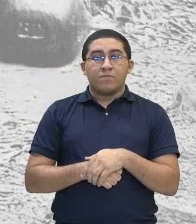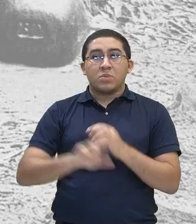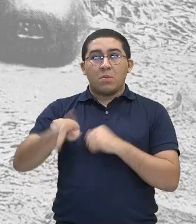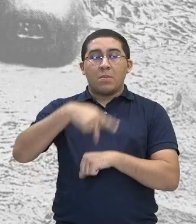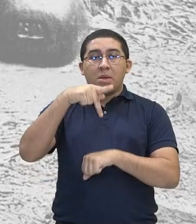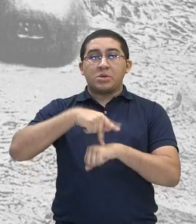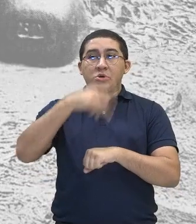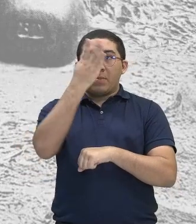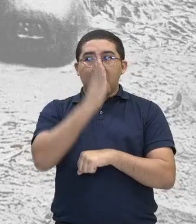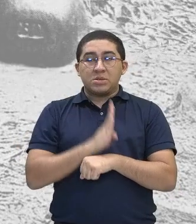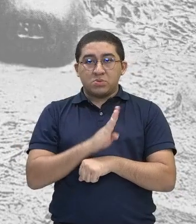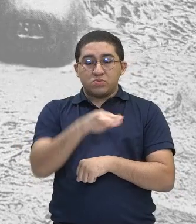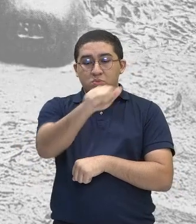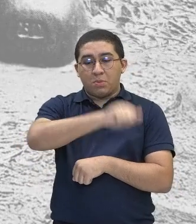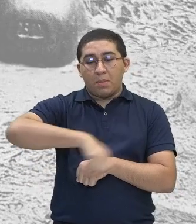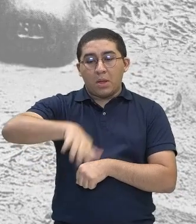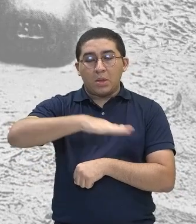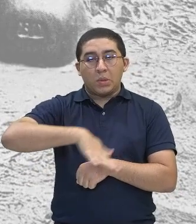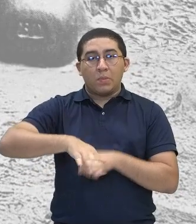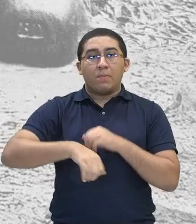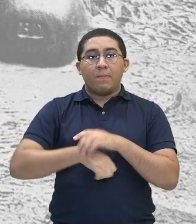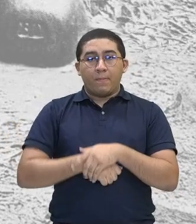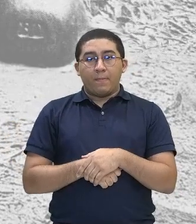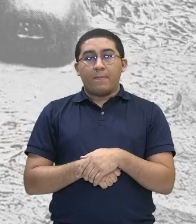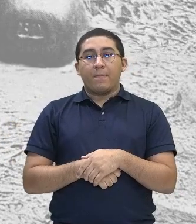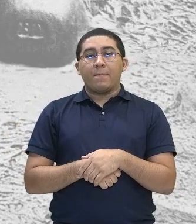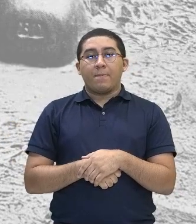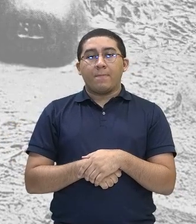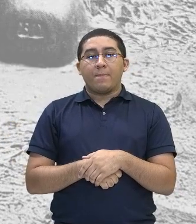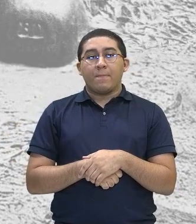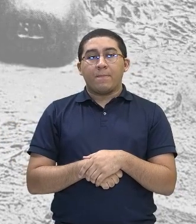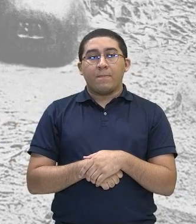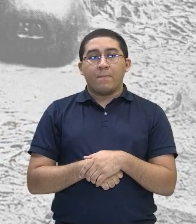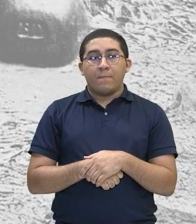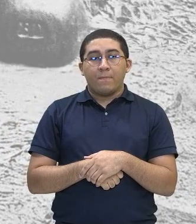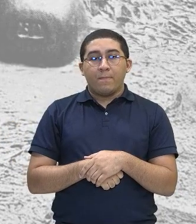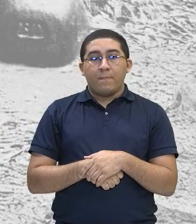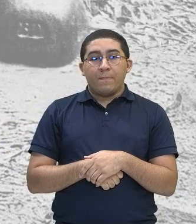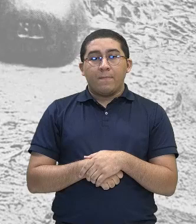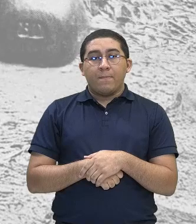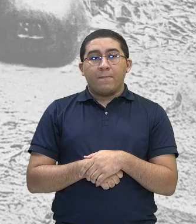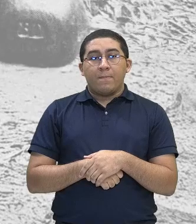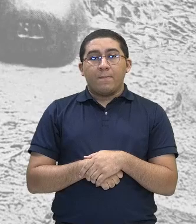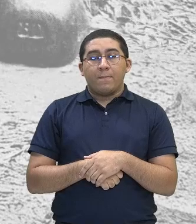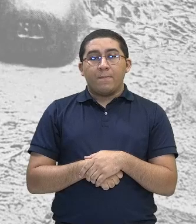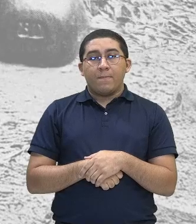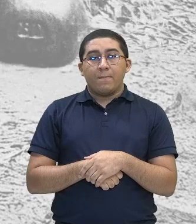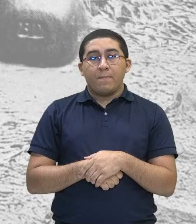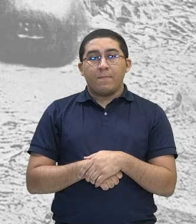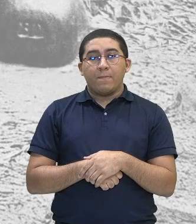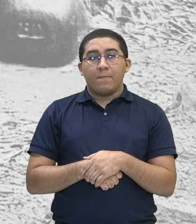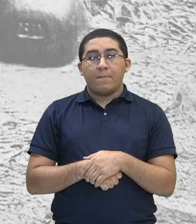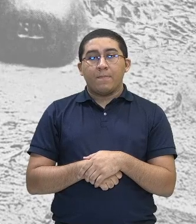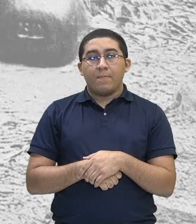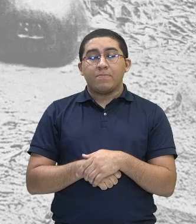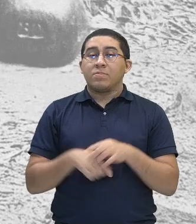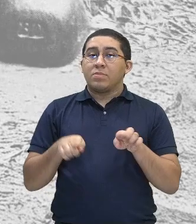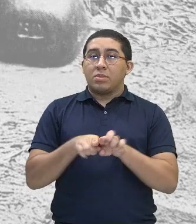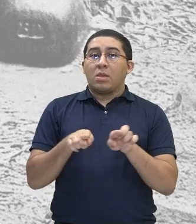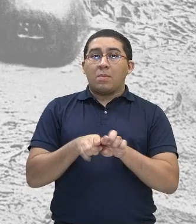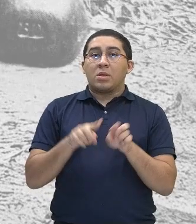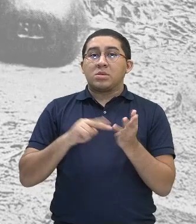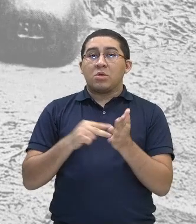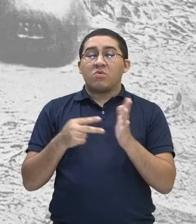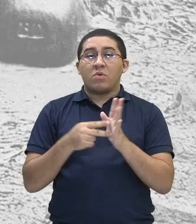para o território brasileiro de um modo geral. Além disso, vai ocorrer uma desvalorização ali dos povos